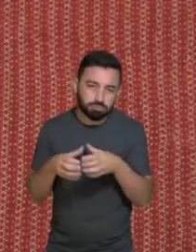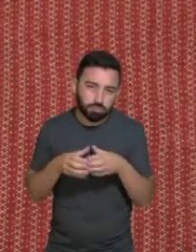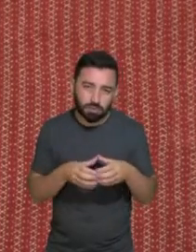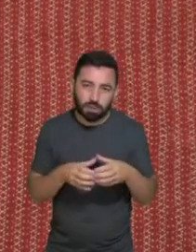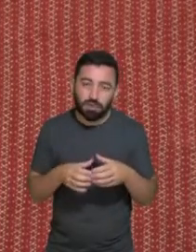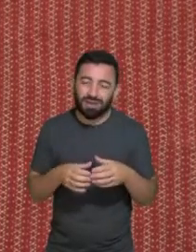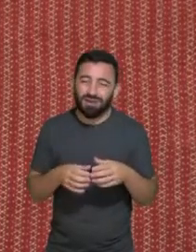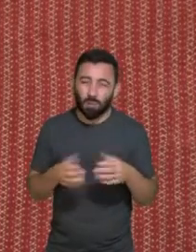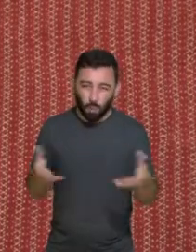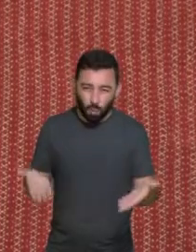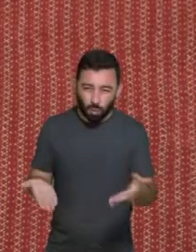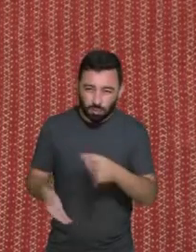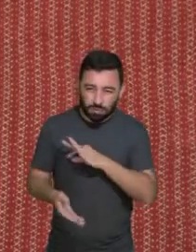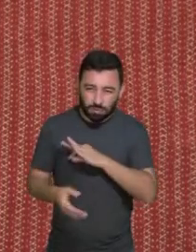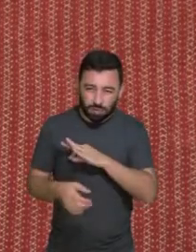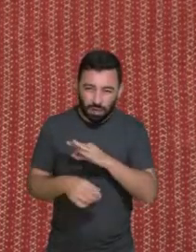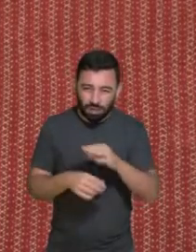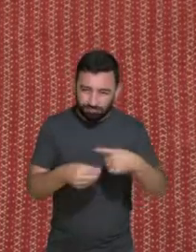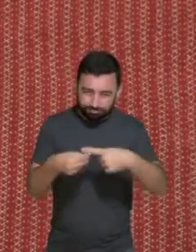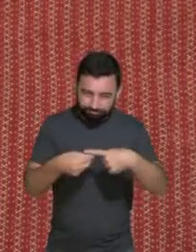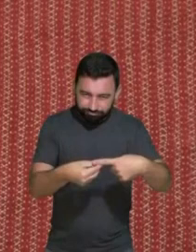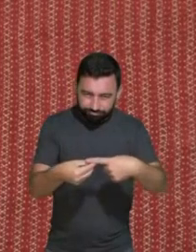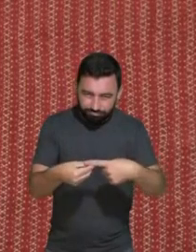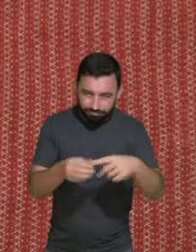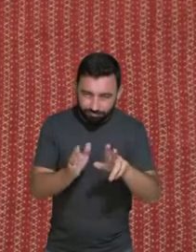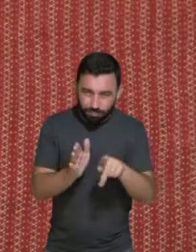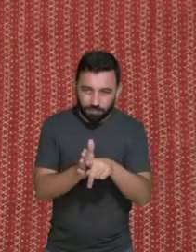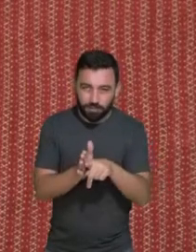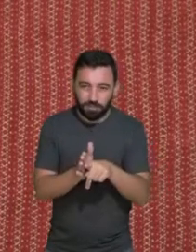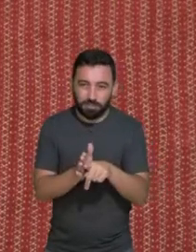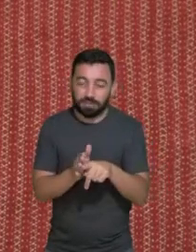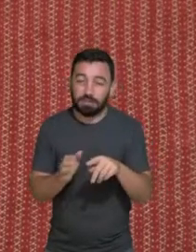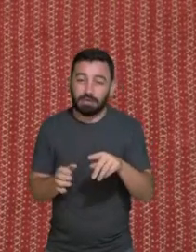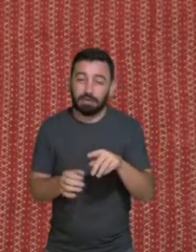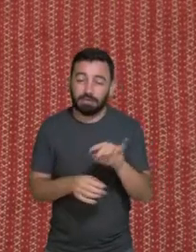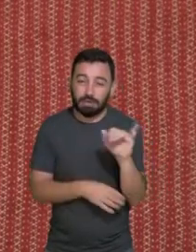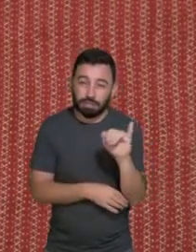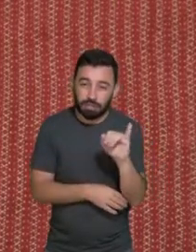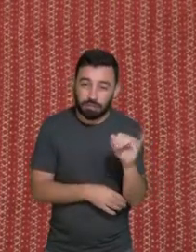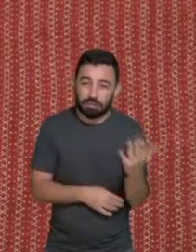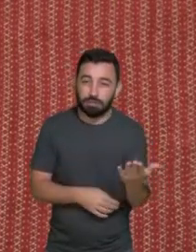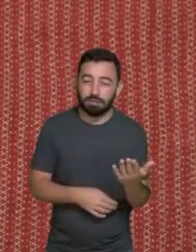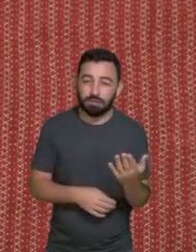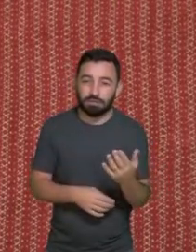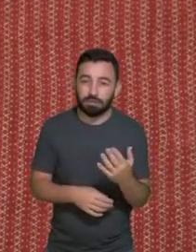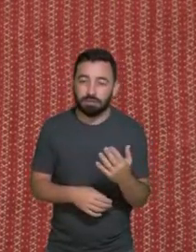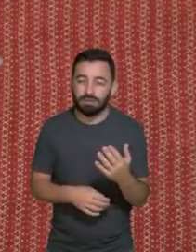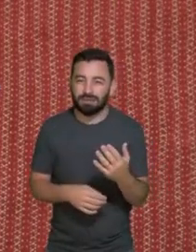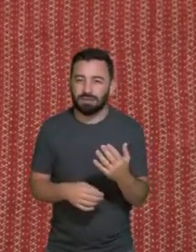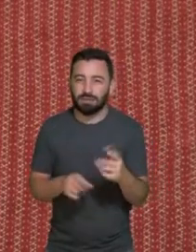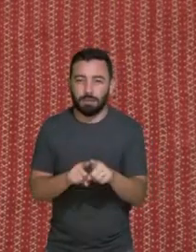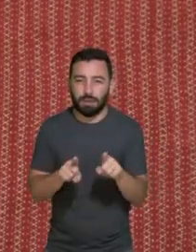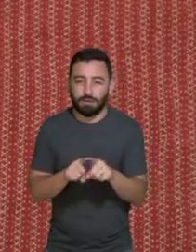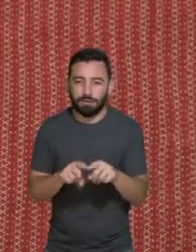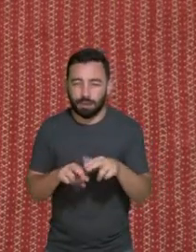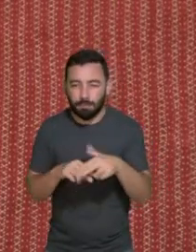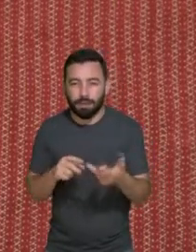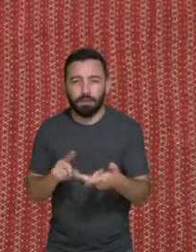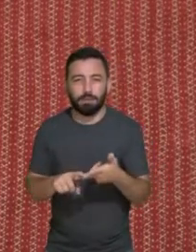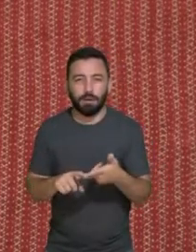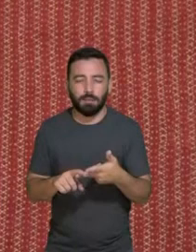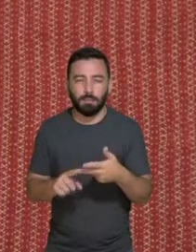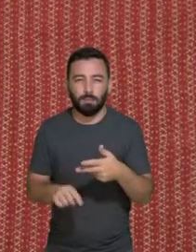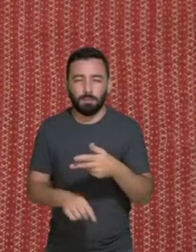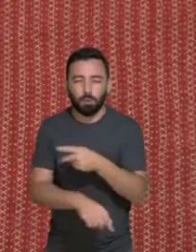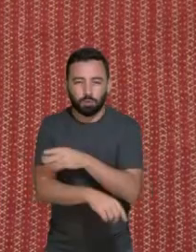municipais de Santa Catarina, principalmente Itajaí, que há mais, de Itapema, que há mais de um ano vem solicitando porte de arma, Porto Belo também, e